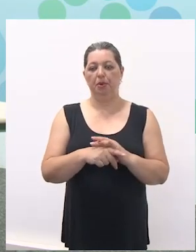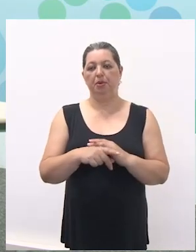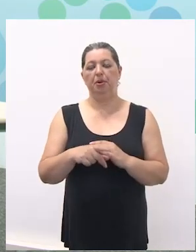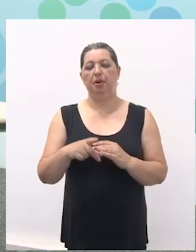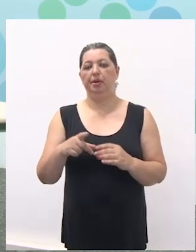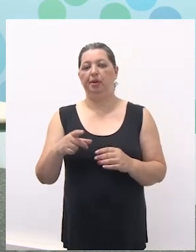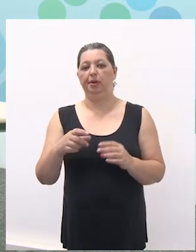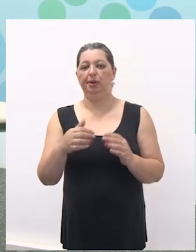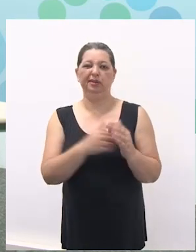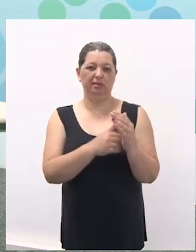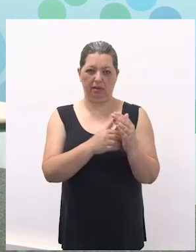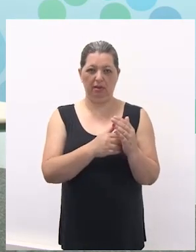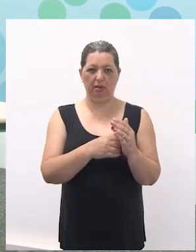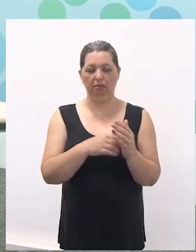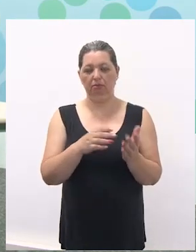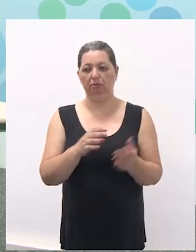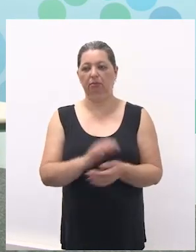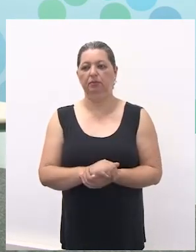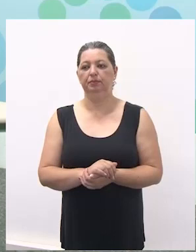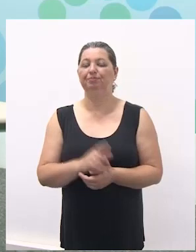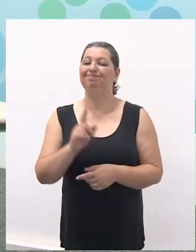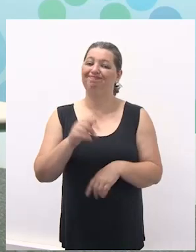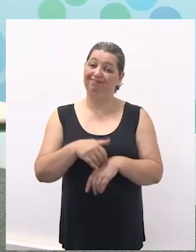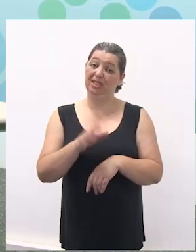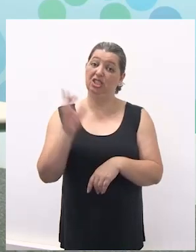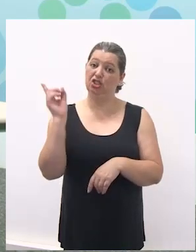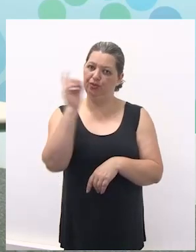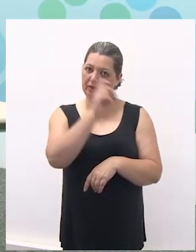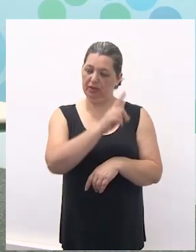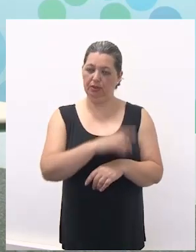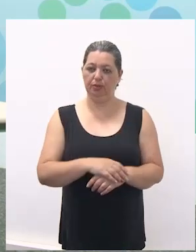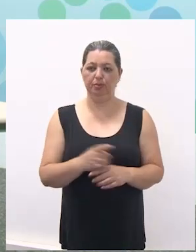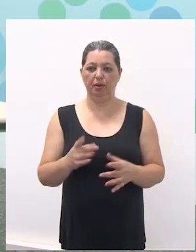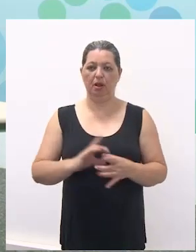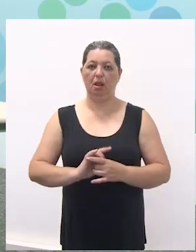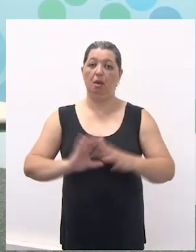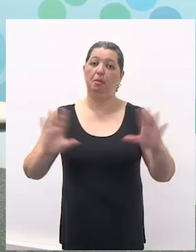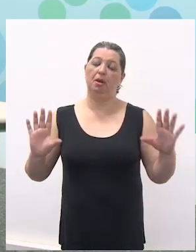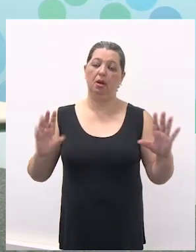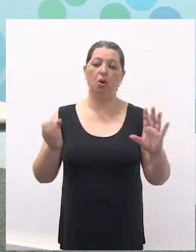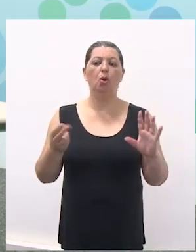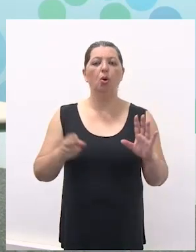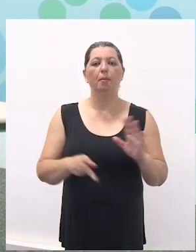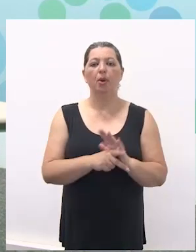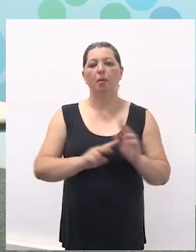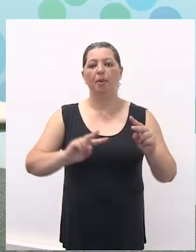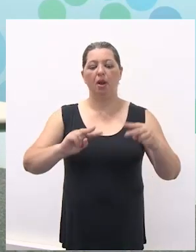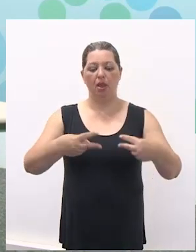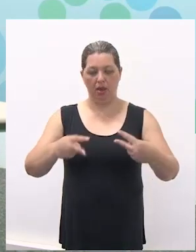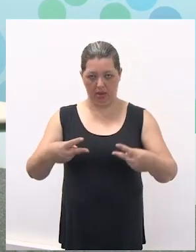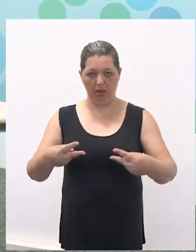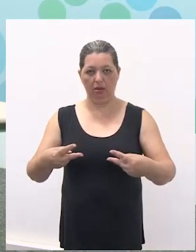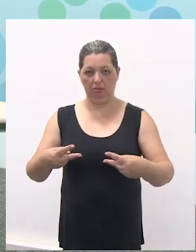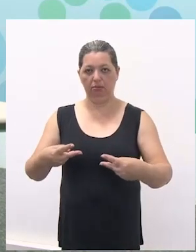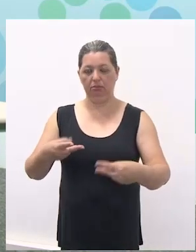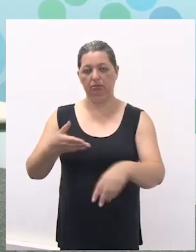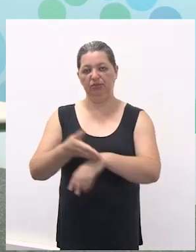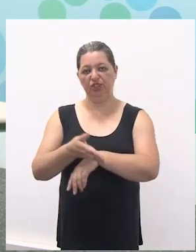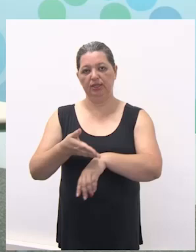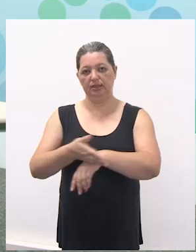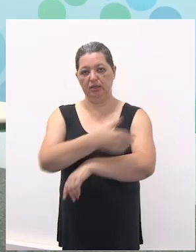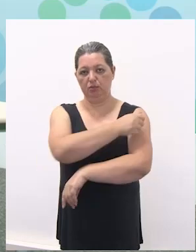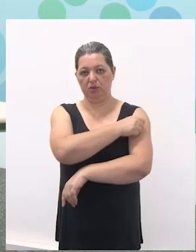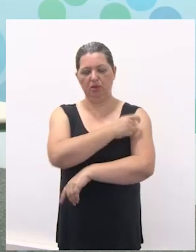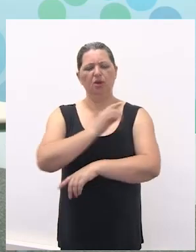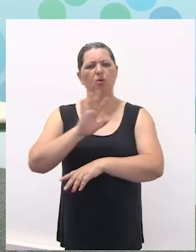essa possibilidade, né? O código é mais difícil, né? Liberar o código de acesso ou um link de acesso para os alunos. Então, quando você faz todo